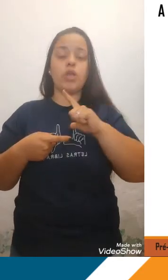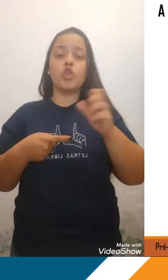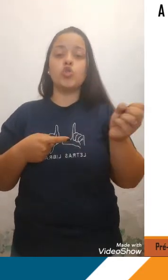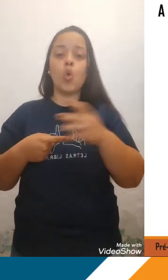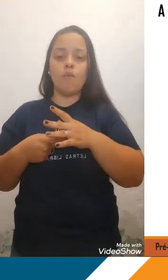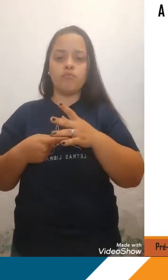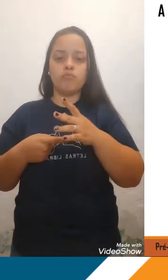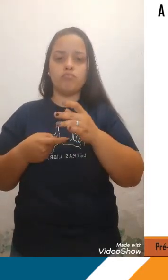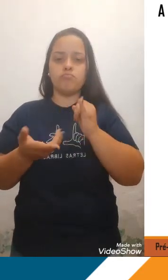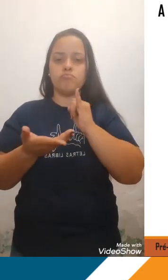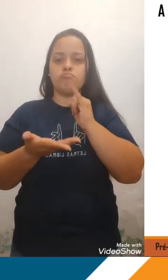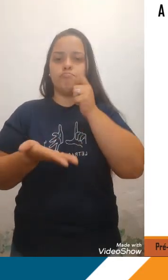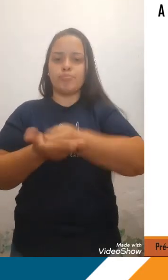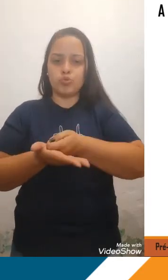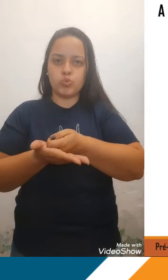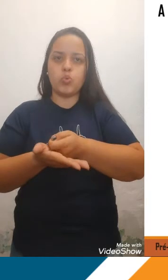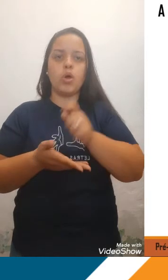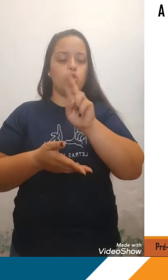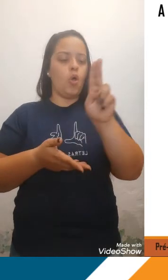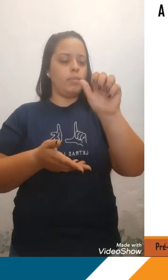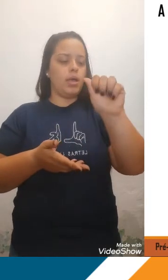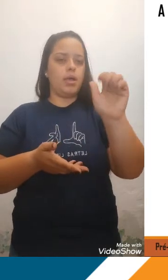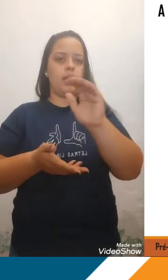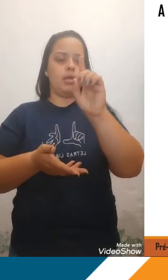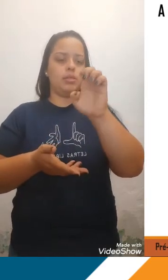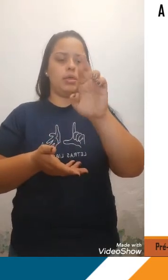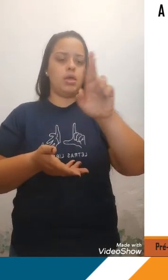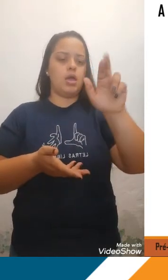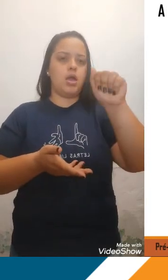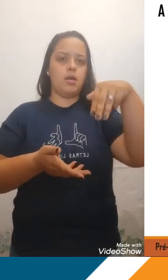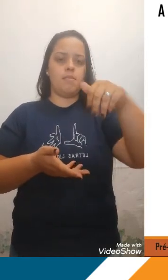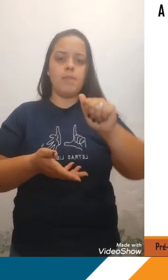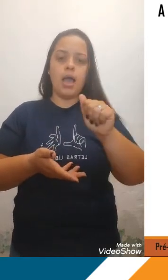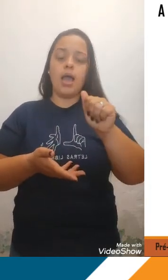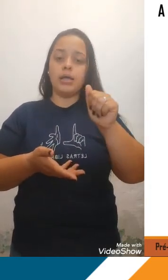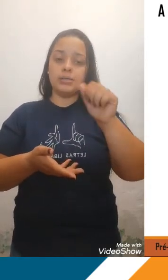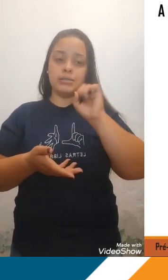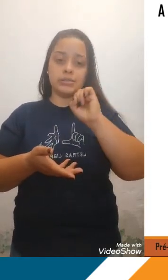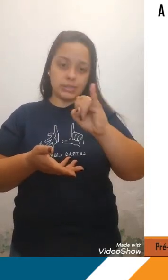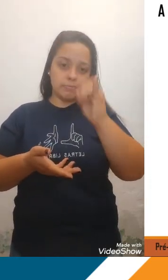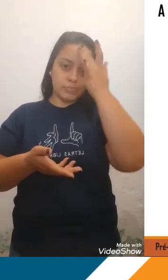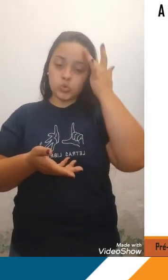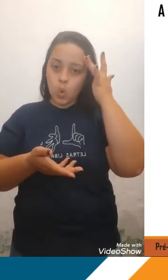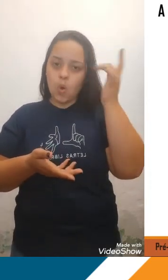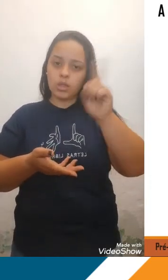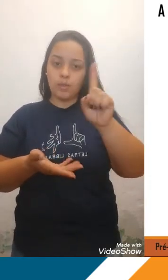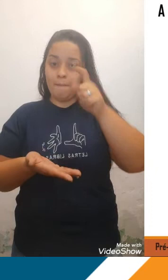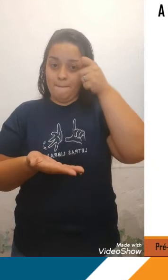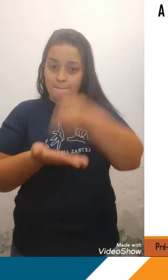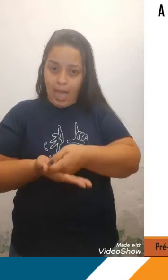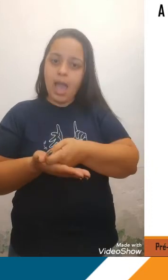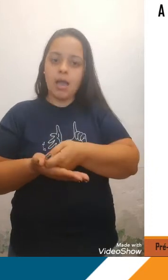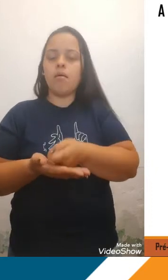imposto, a derrama. A derrama era o imposto que permitia o confisco dos bens dos habitantes na região das minas, caso